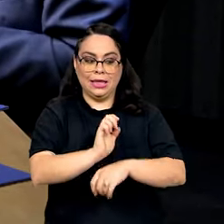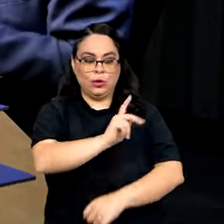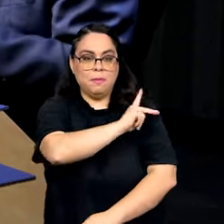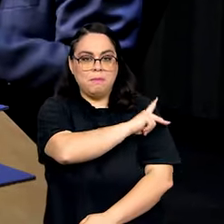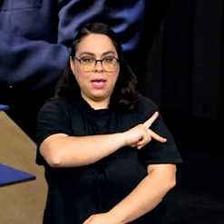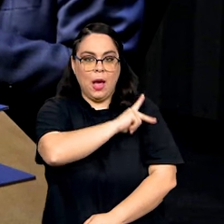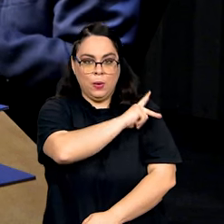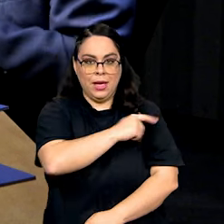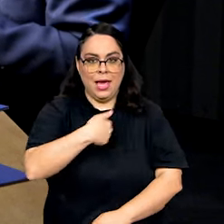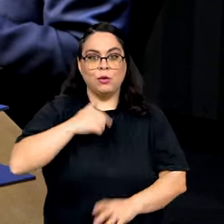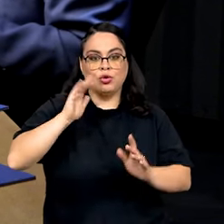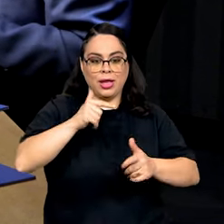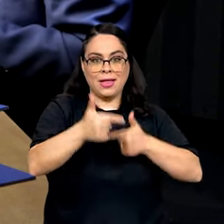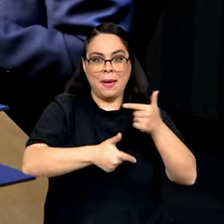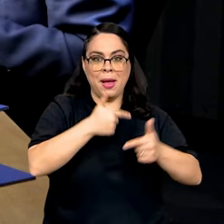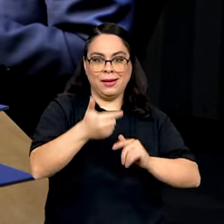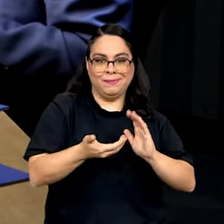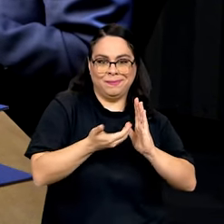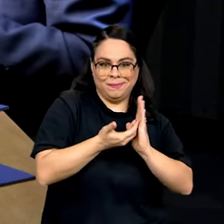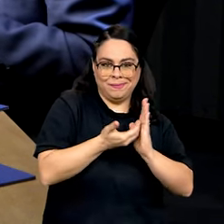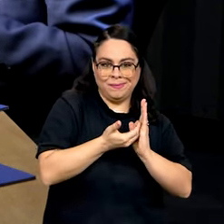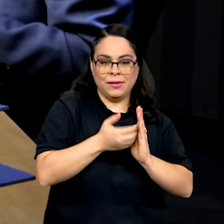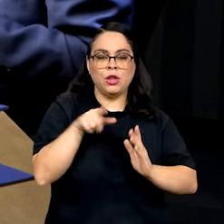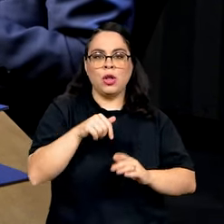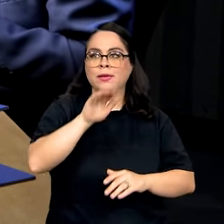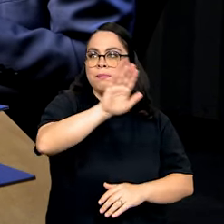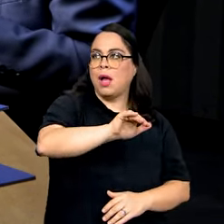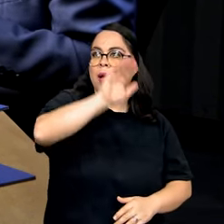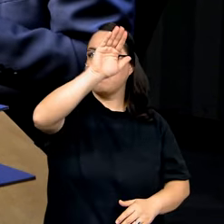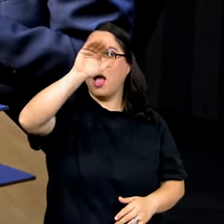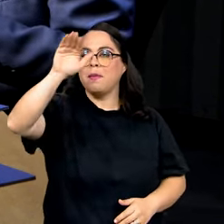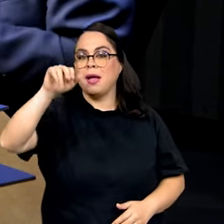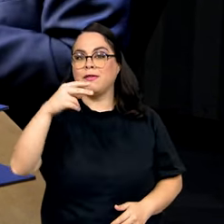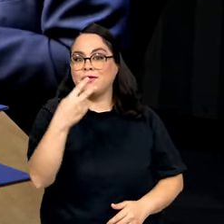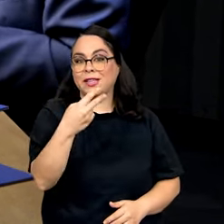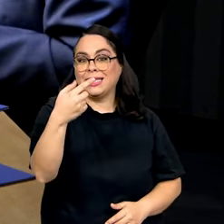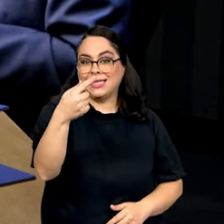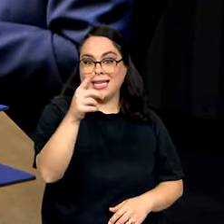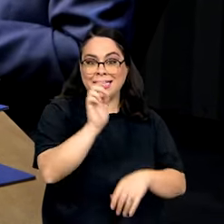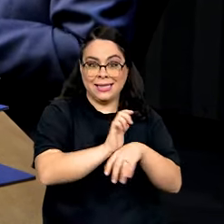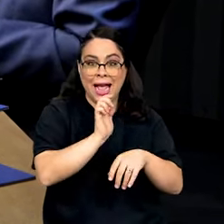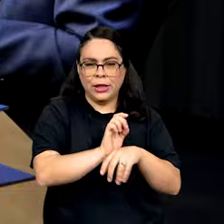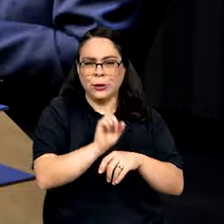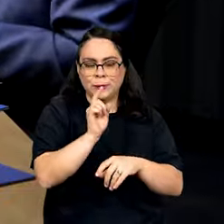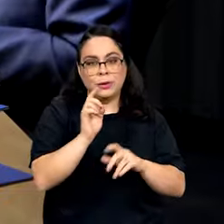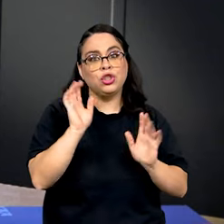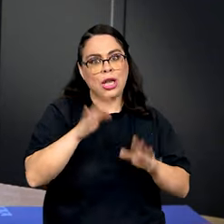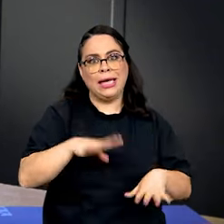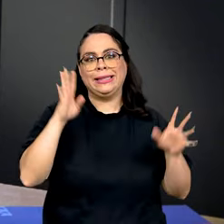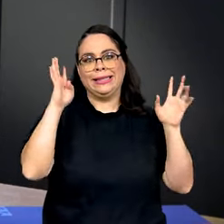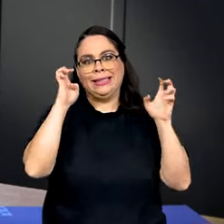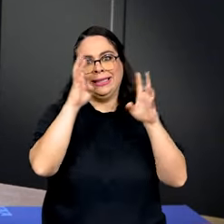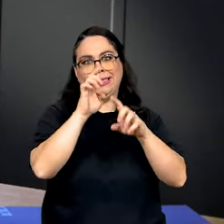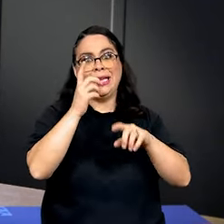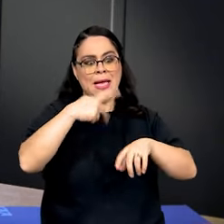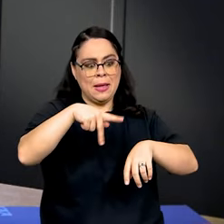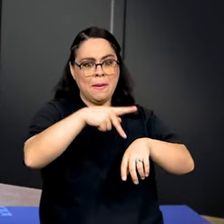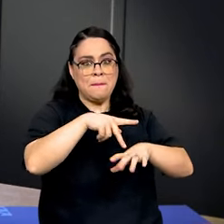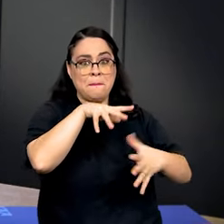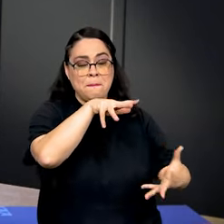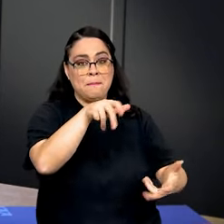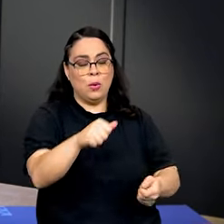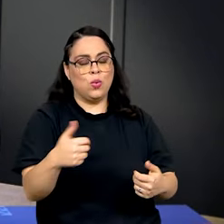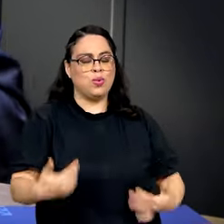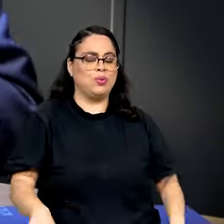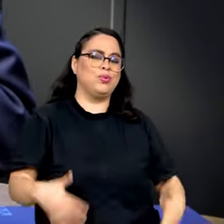eh quando a gente faz uma construção com 27 estados já não é fácil agora tente imaginar com todos os países